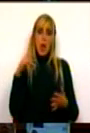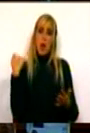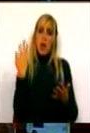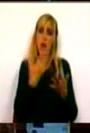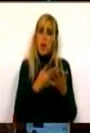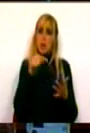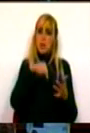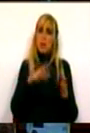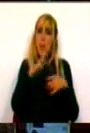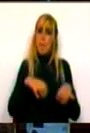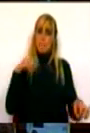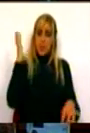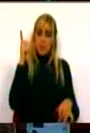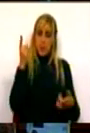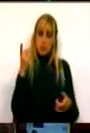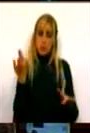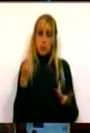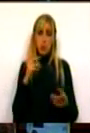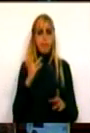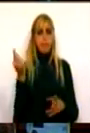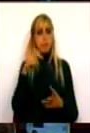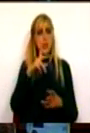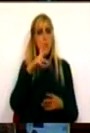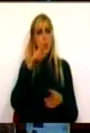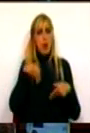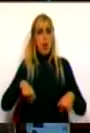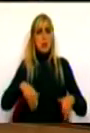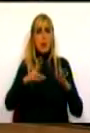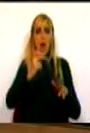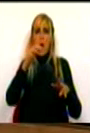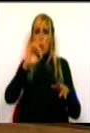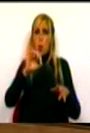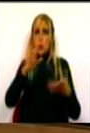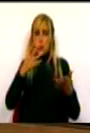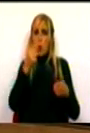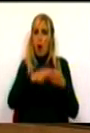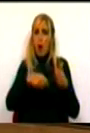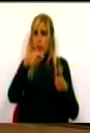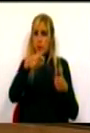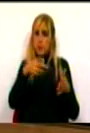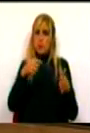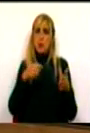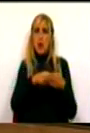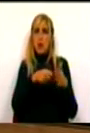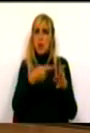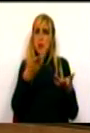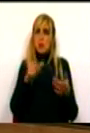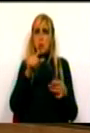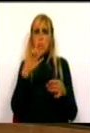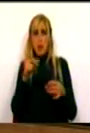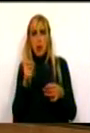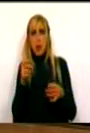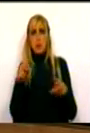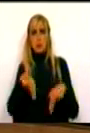e na circunstância de chegar a 8 e verificar que entre as caldas e amônia não há portagens mas que